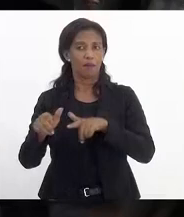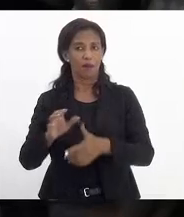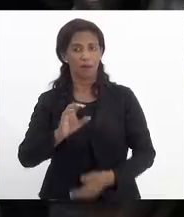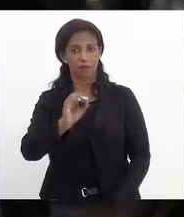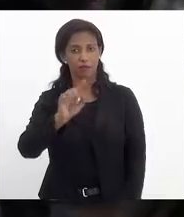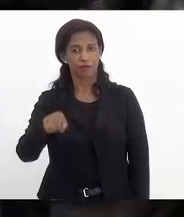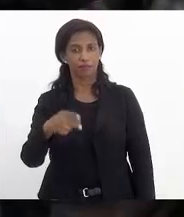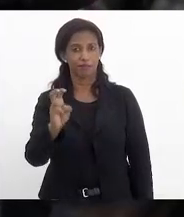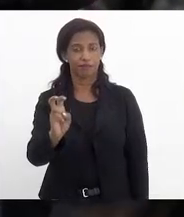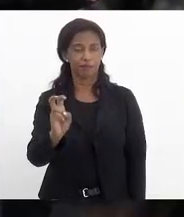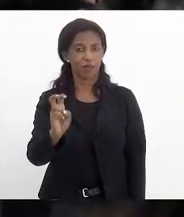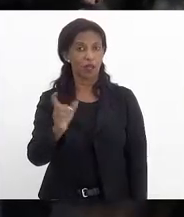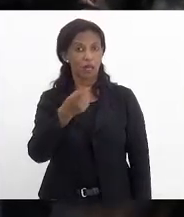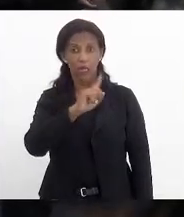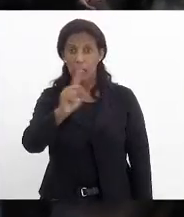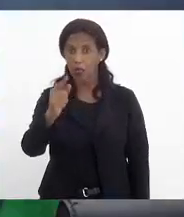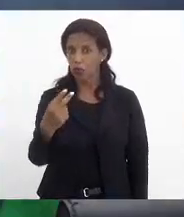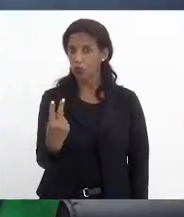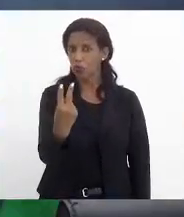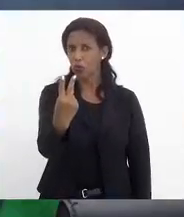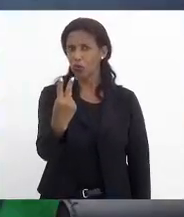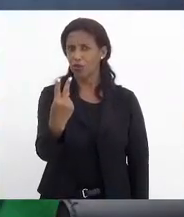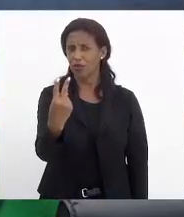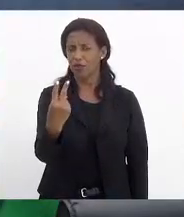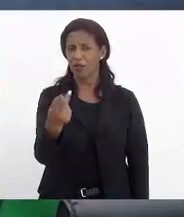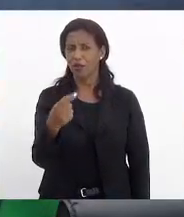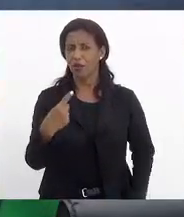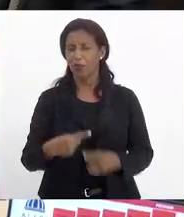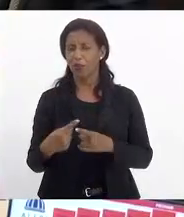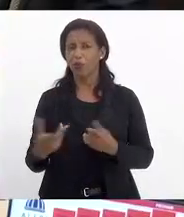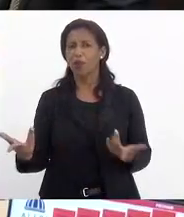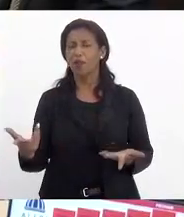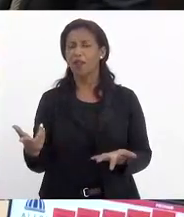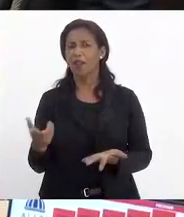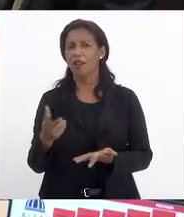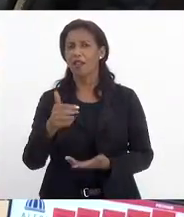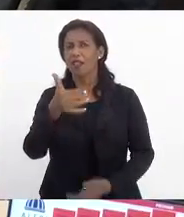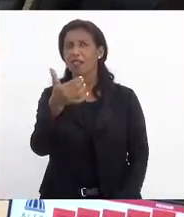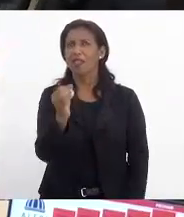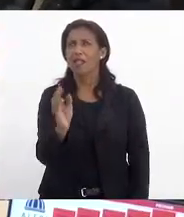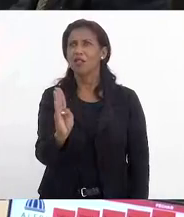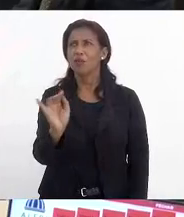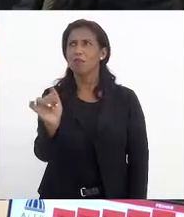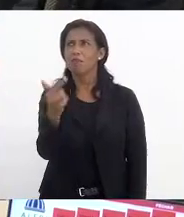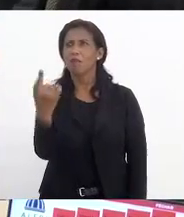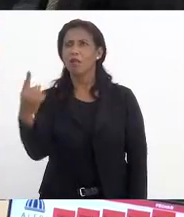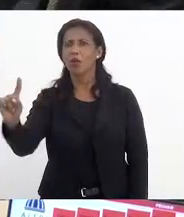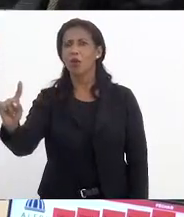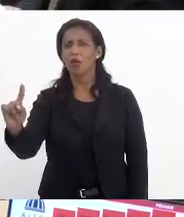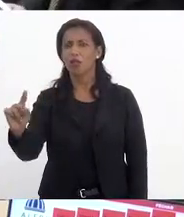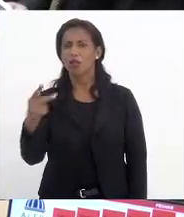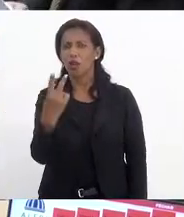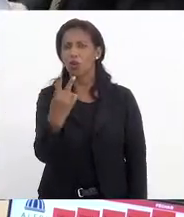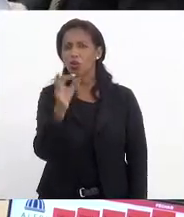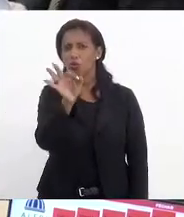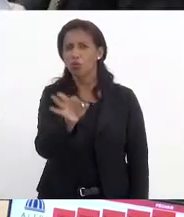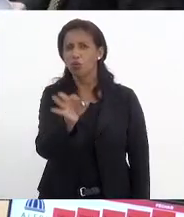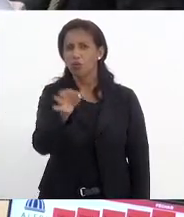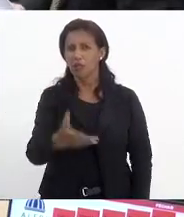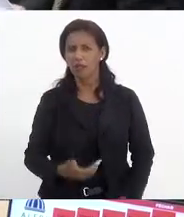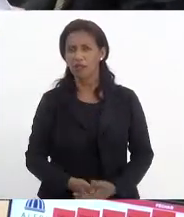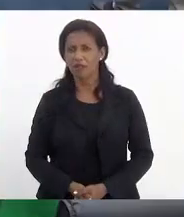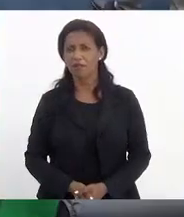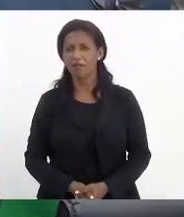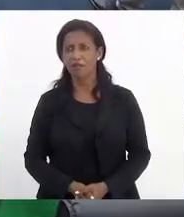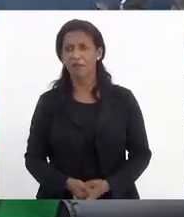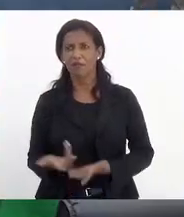0,5 ponto percentual, e não 2. Porque se eu pegar, imagina a receita de 10 bilhões, se ele leva 2%,